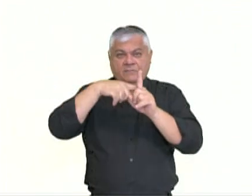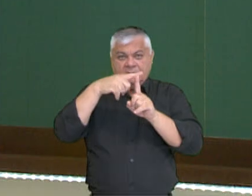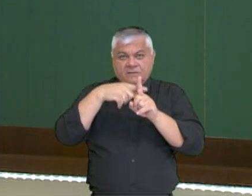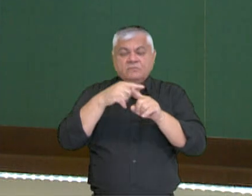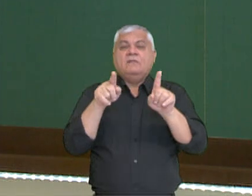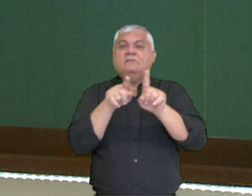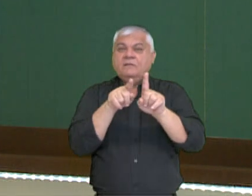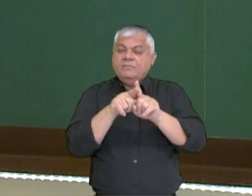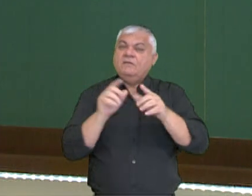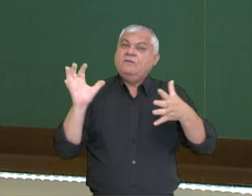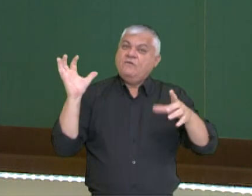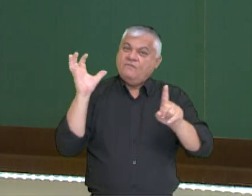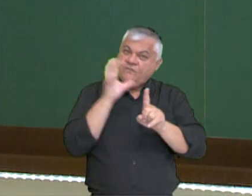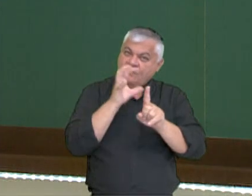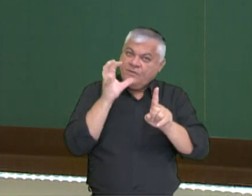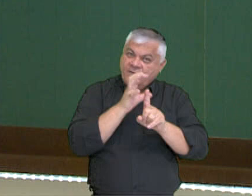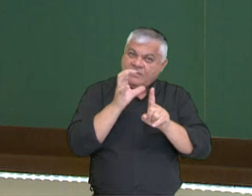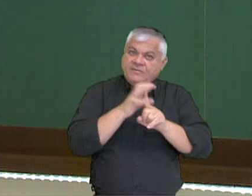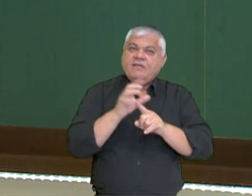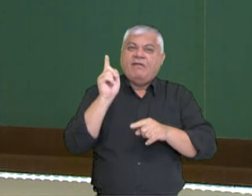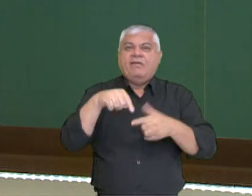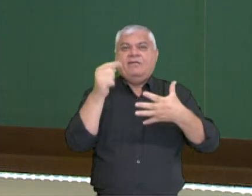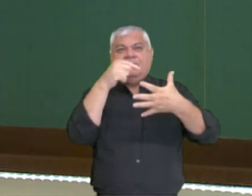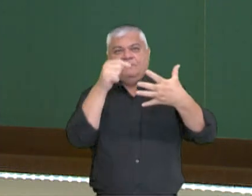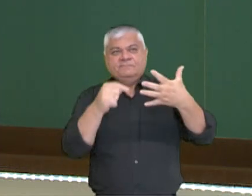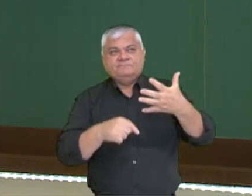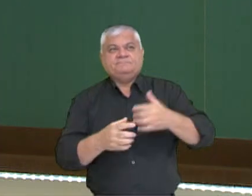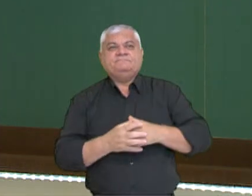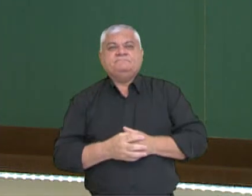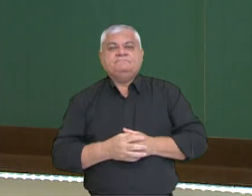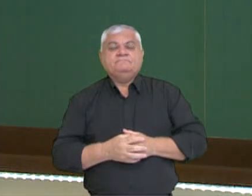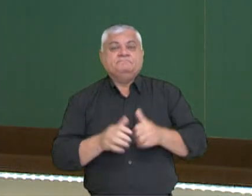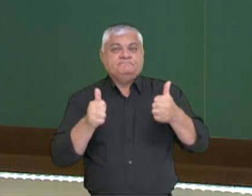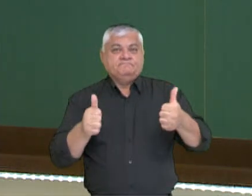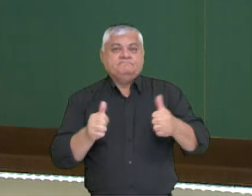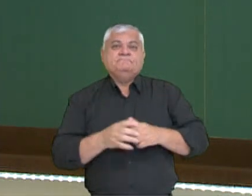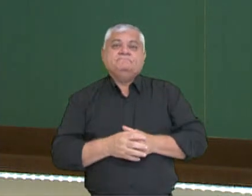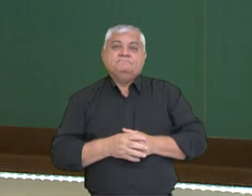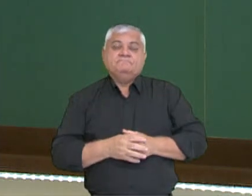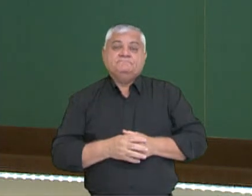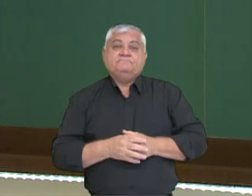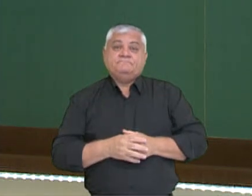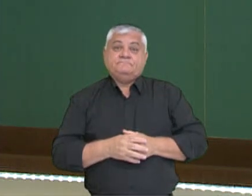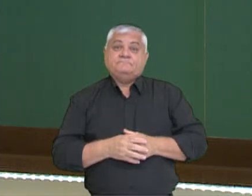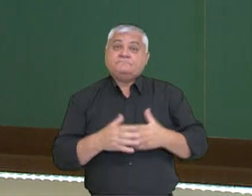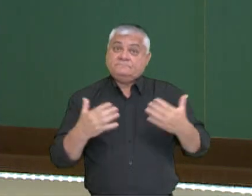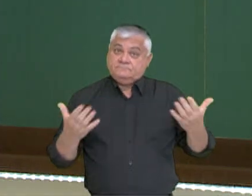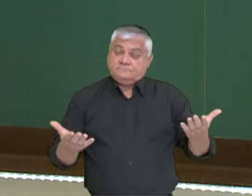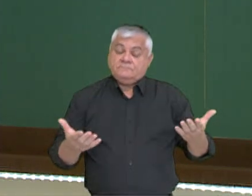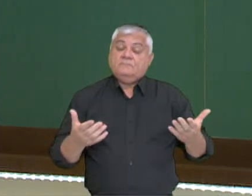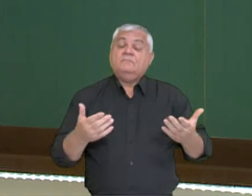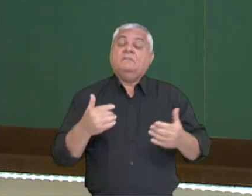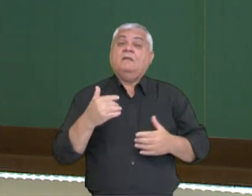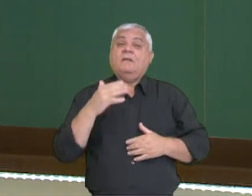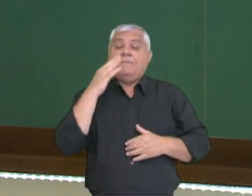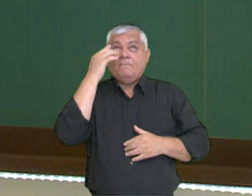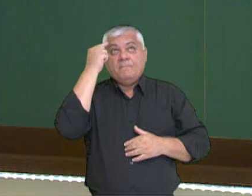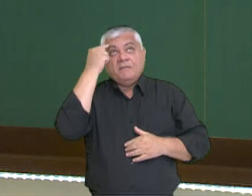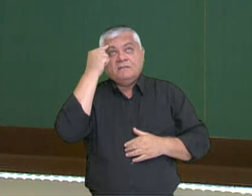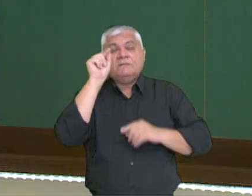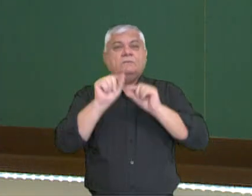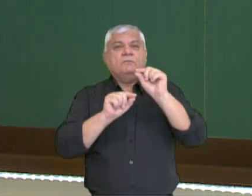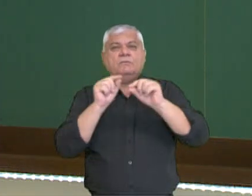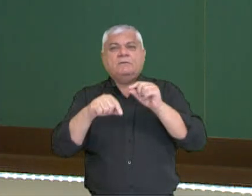do mar, oceano, vai influenciar, é um fator climático, certo? Neste sentido, então, pensando